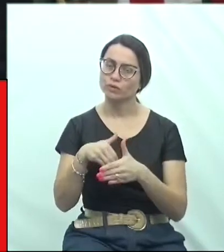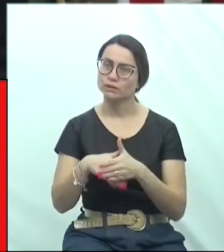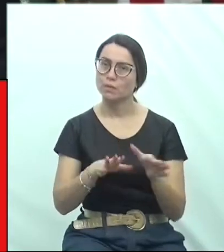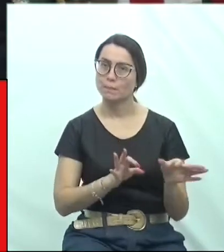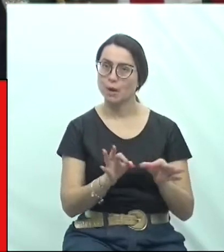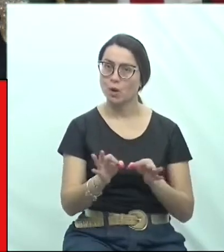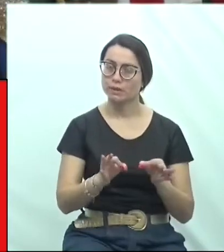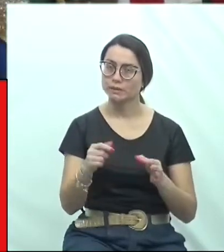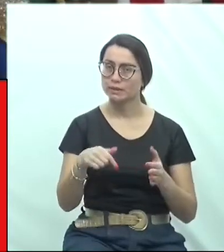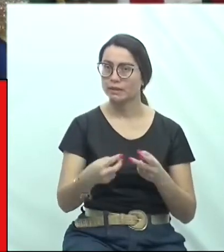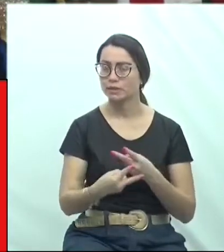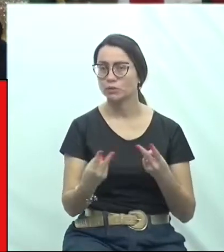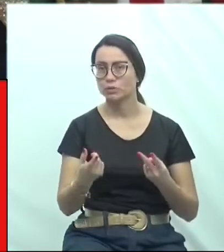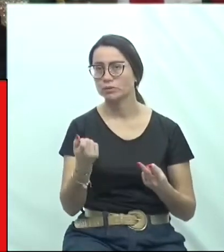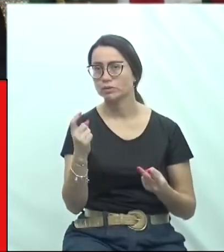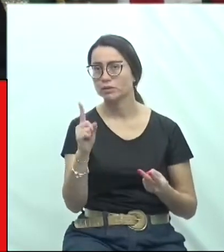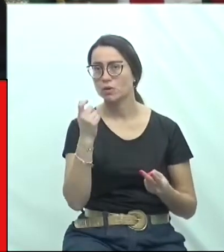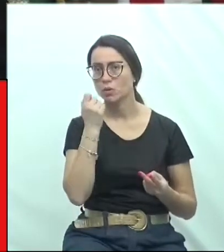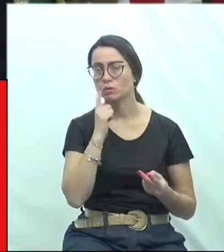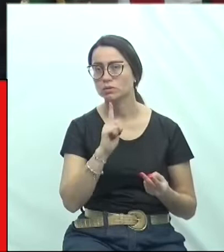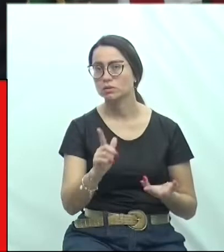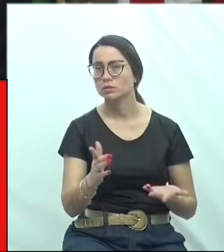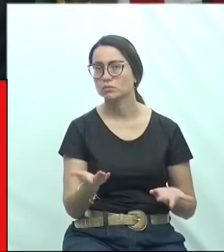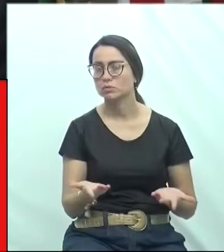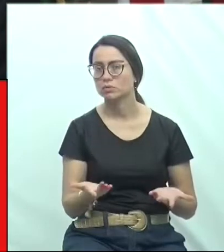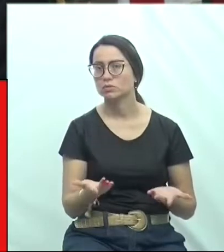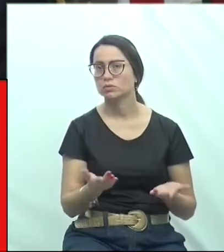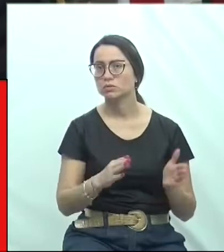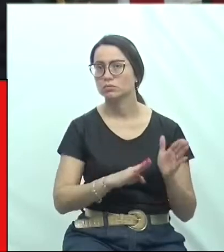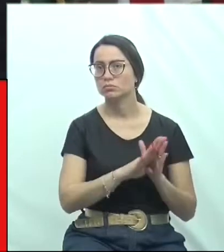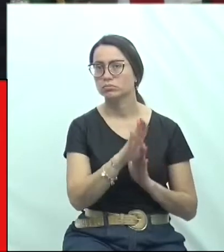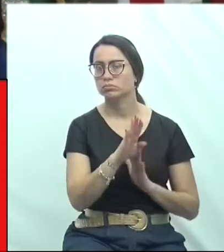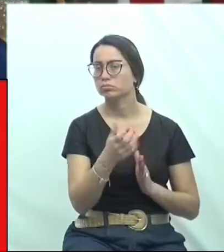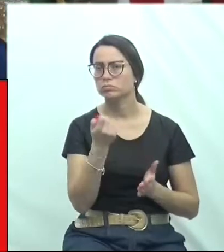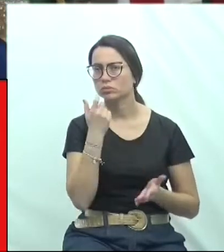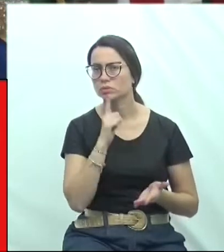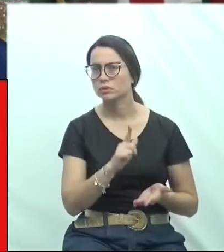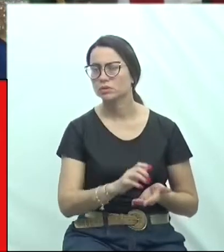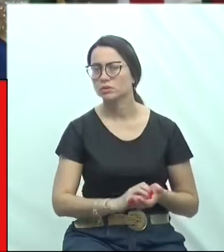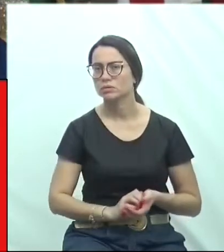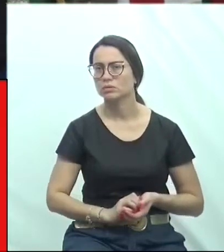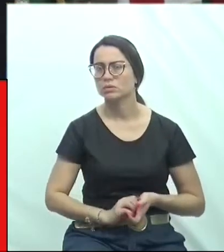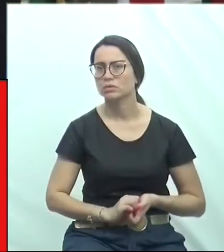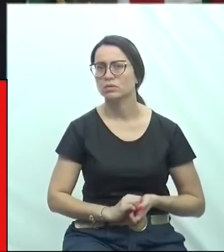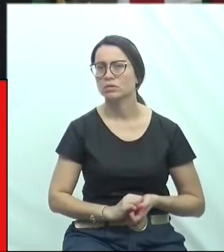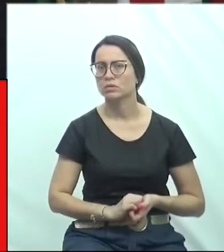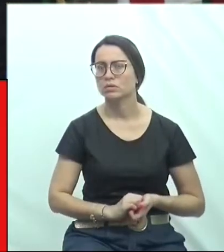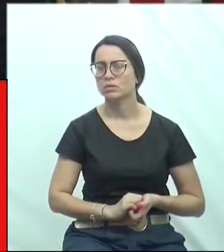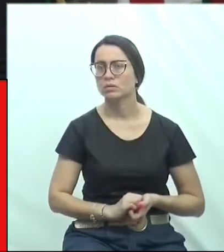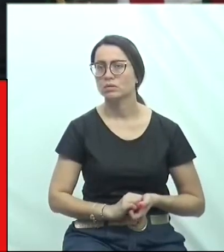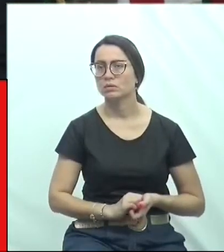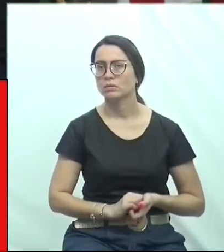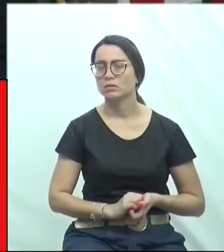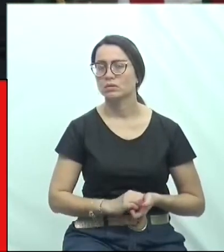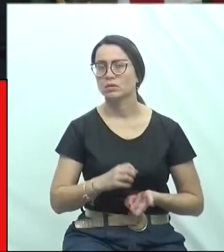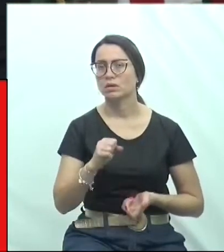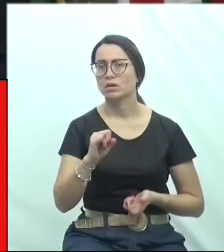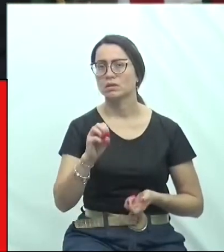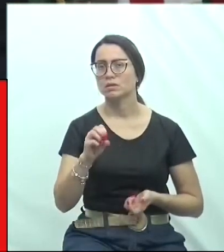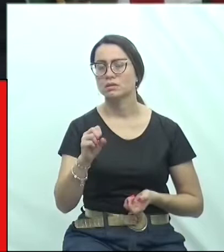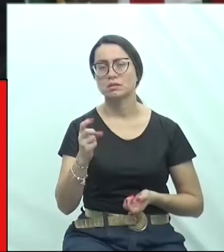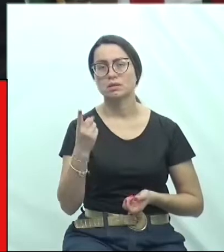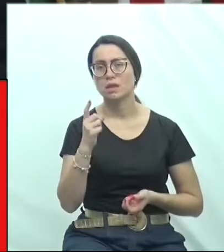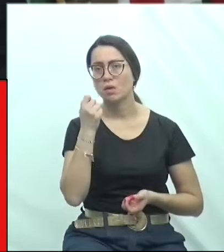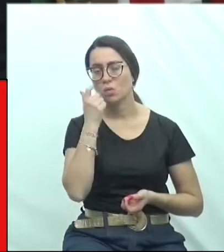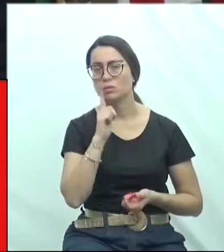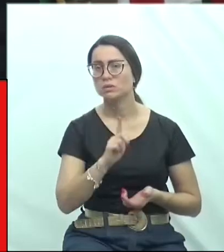casa, ainda não conseguimos ainda êxito em relação às agências reguladoras. E a CISAM não conseguiu melhorar a qualidade